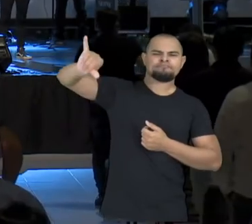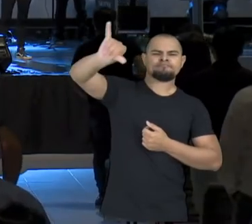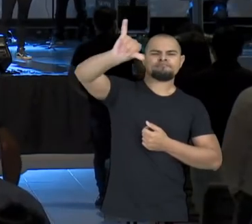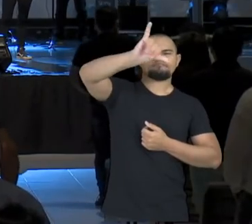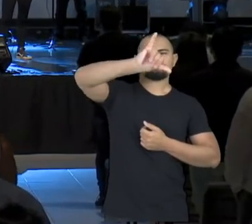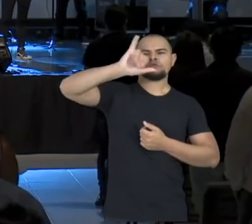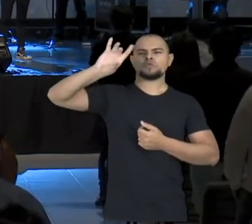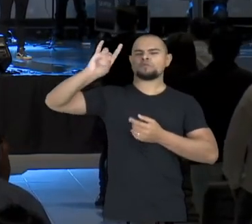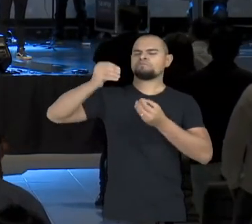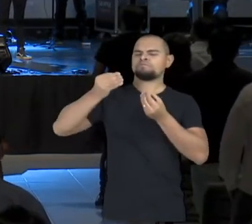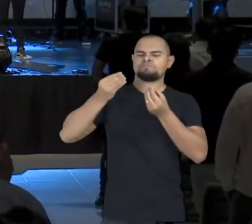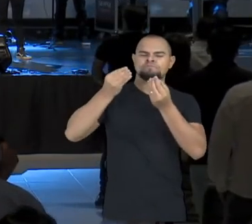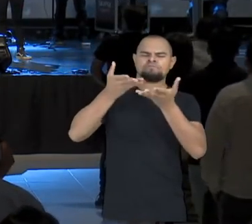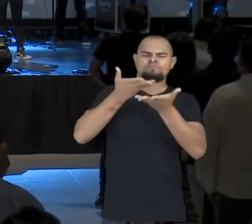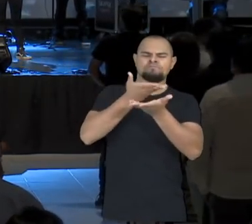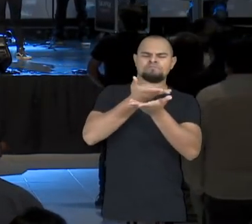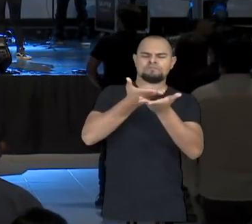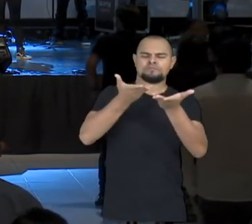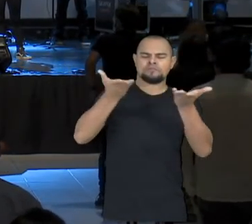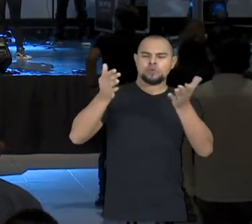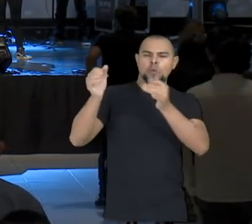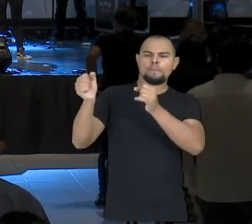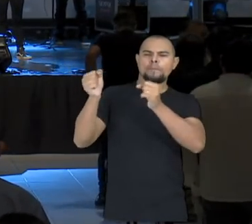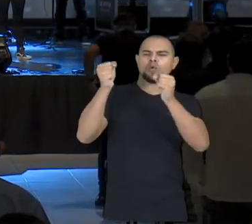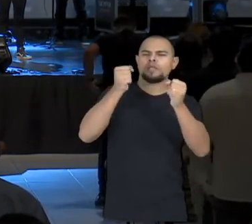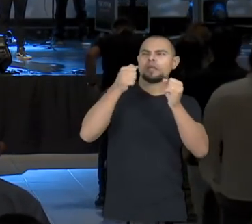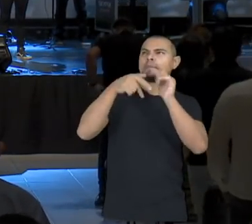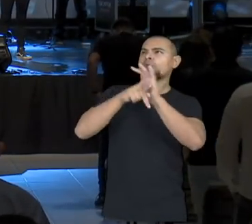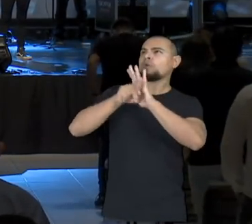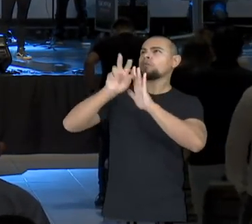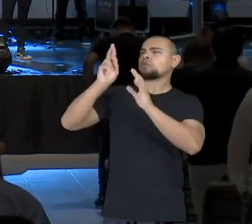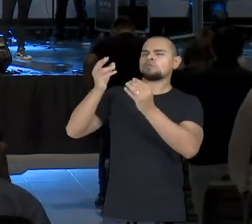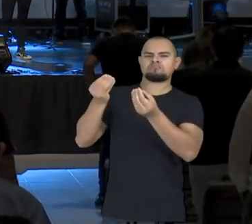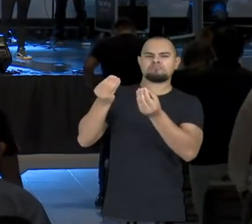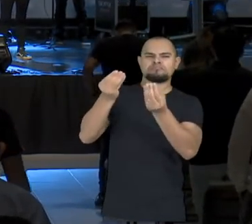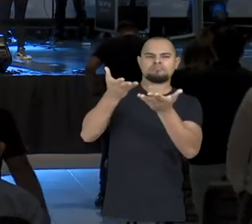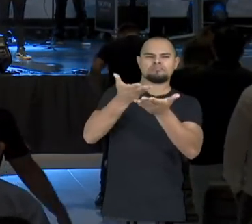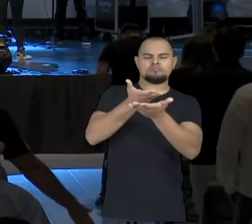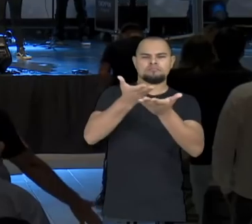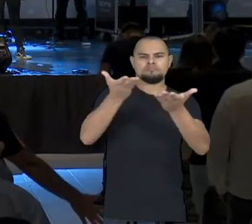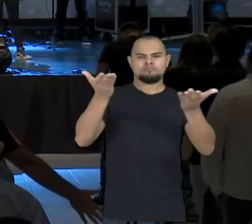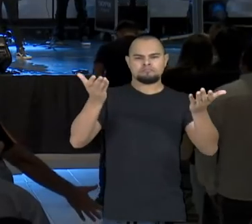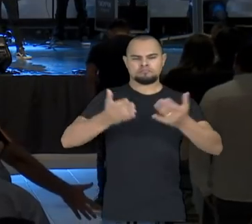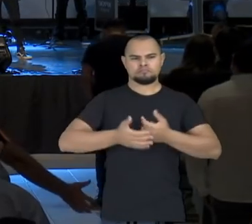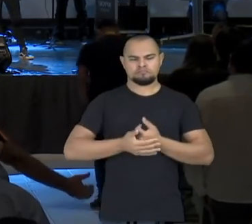Senhor. Receba o poder que vem do Senhor.